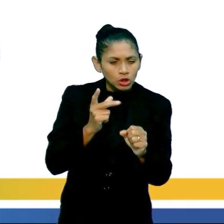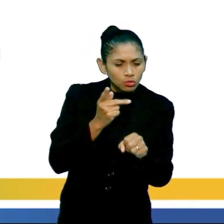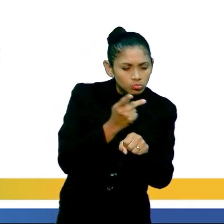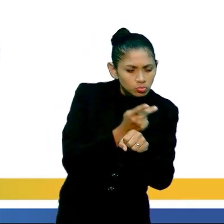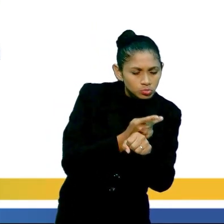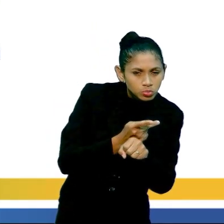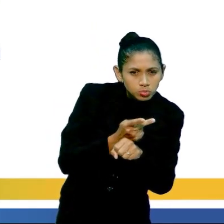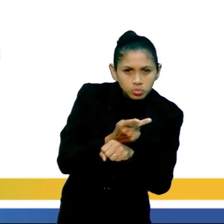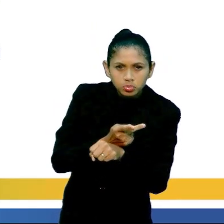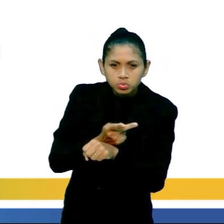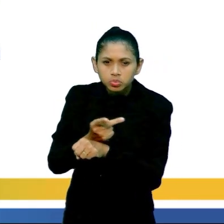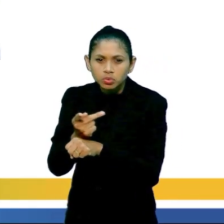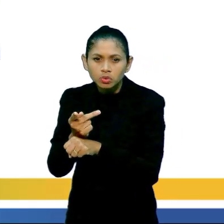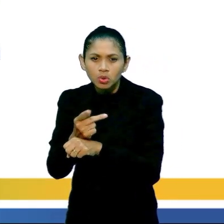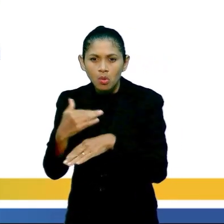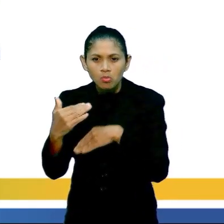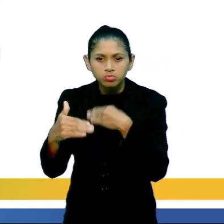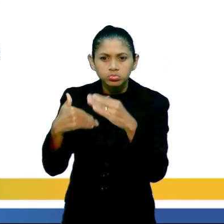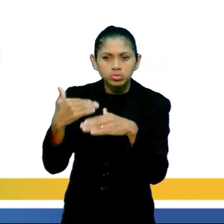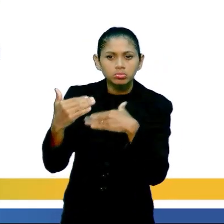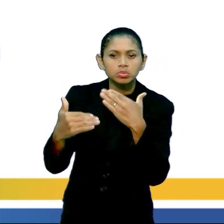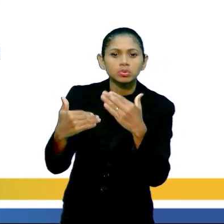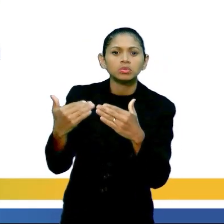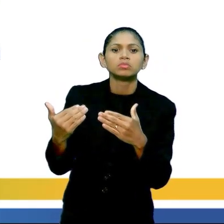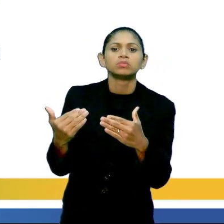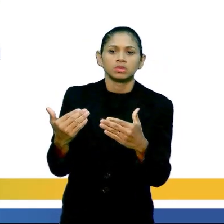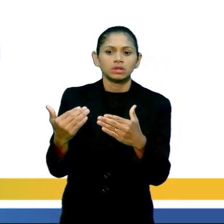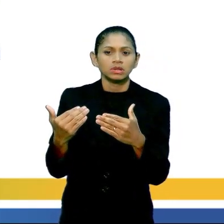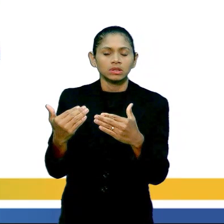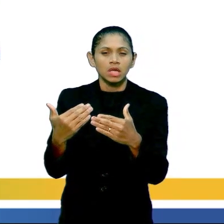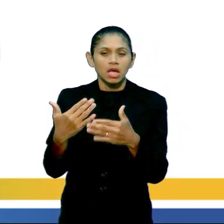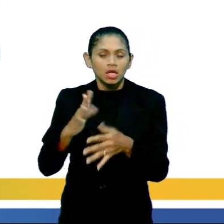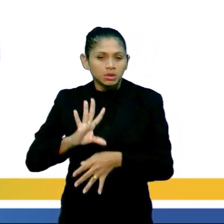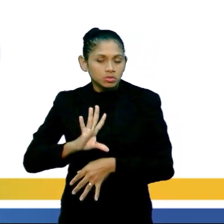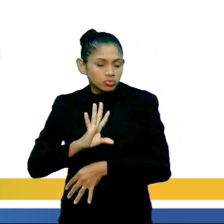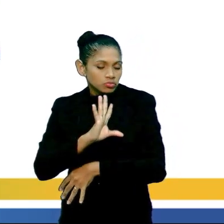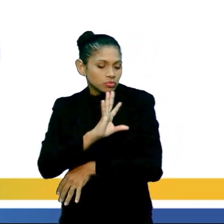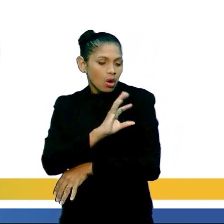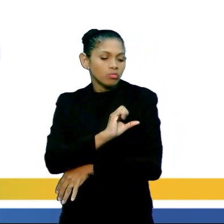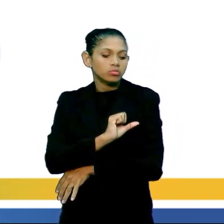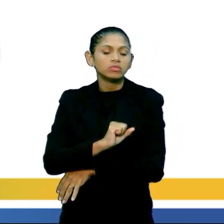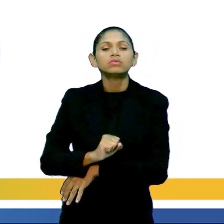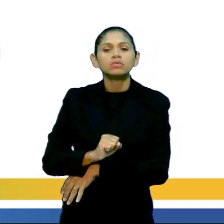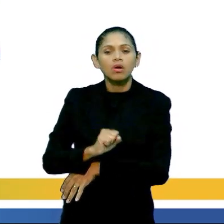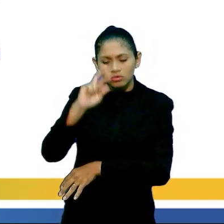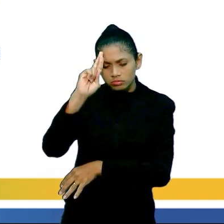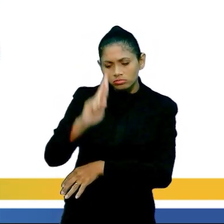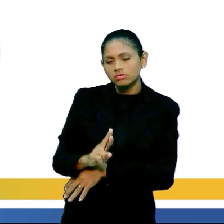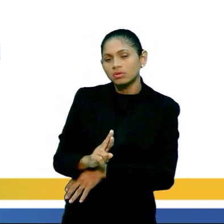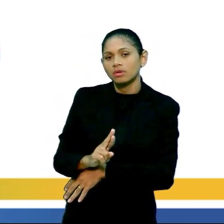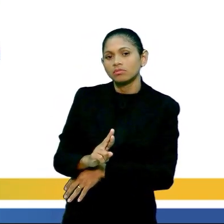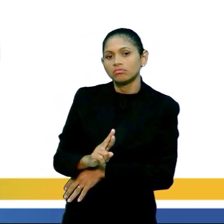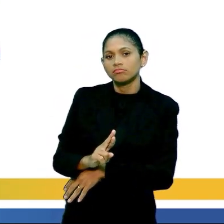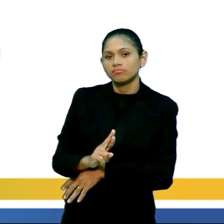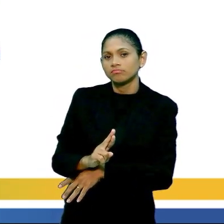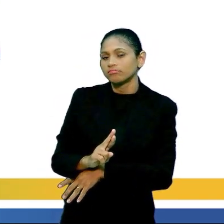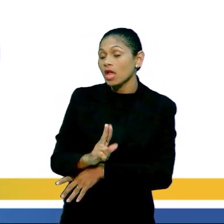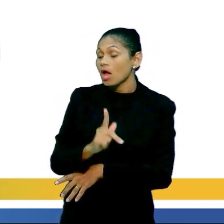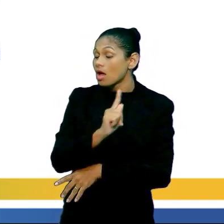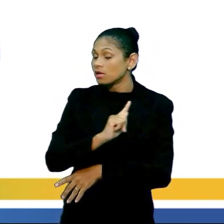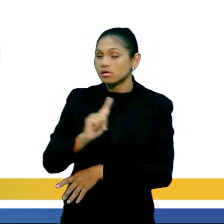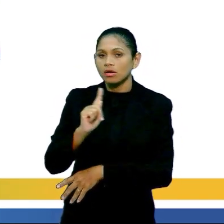processo racionalmente amoroso não é a nossa temática, né? Não é a temática do poema, lá,